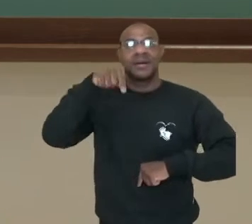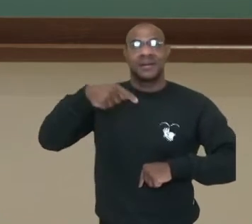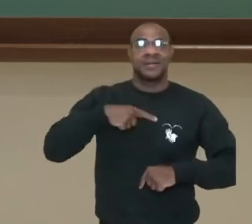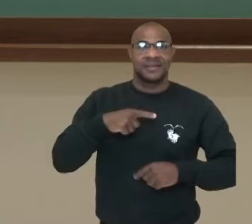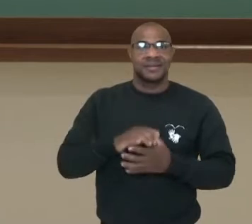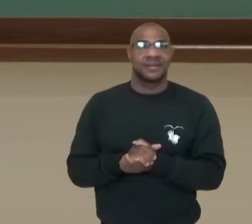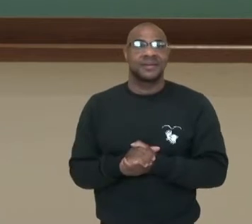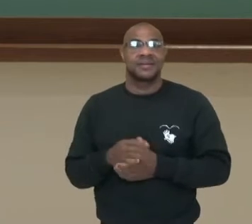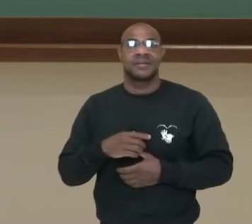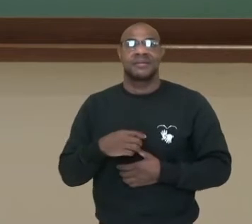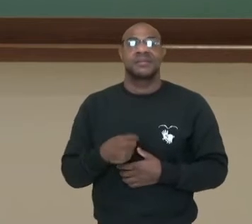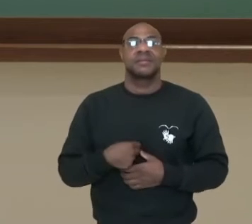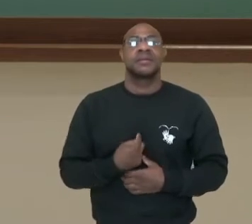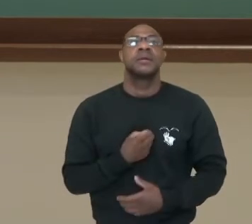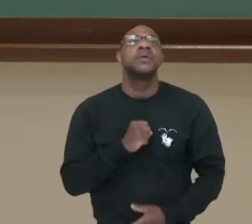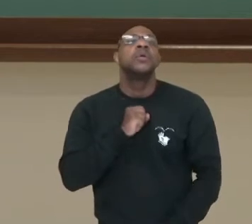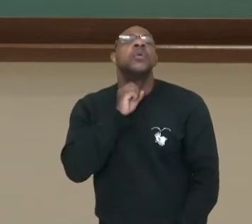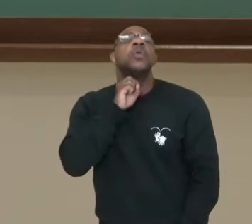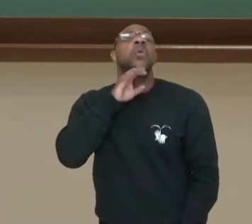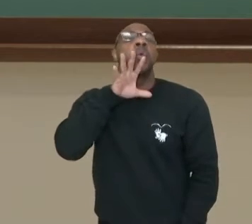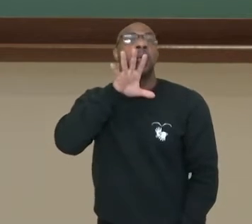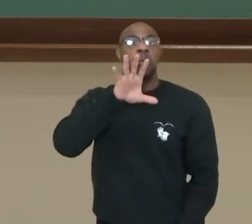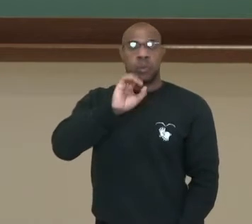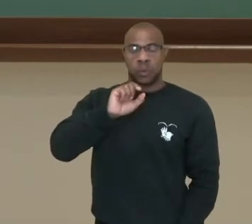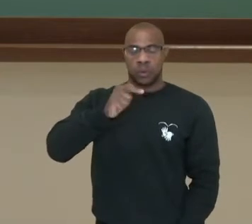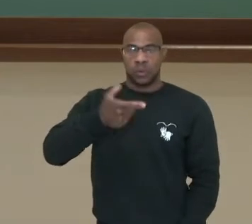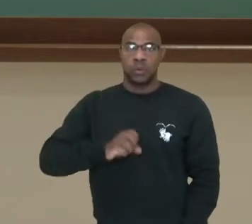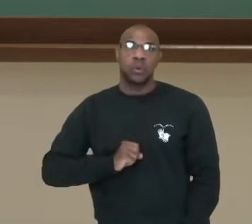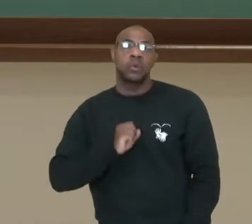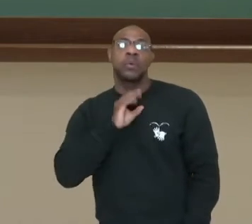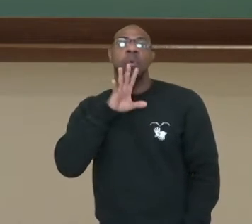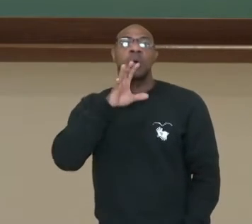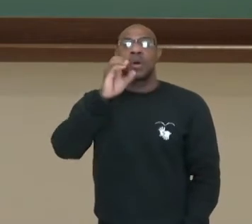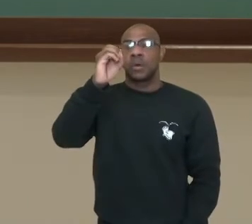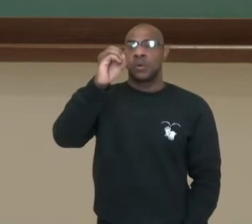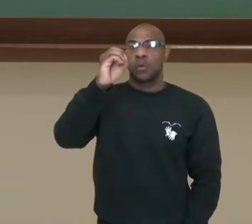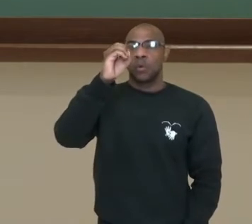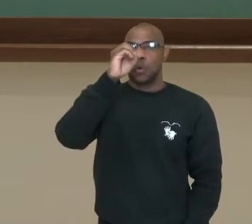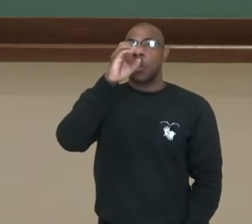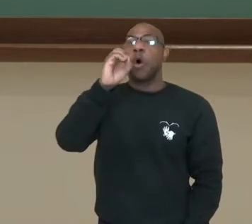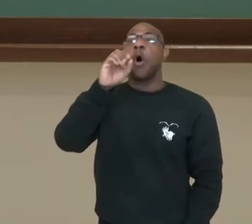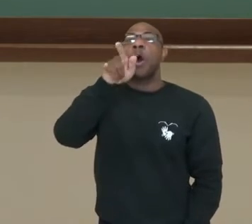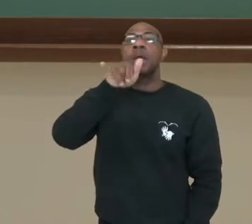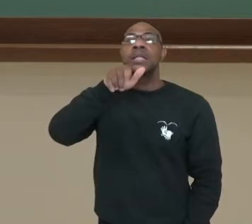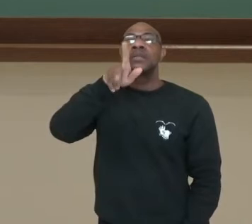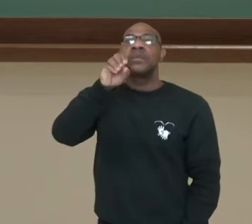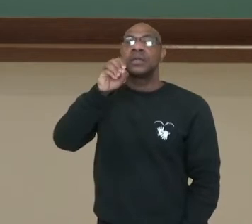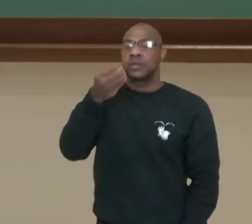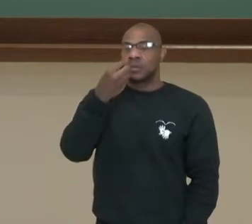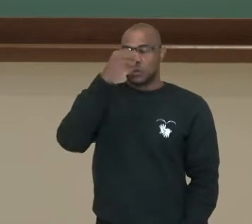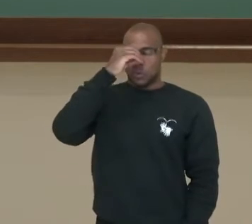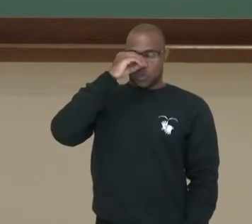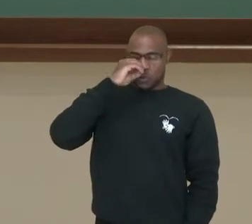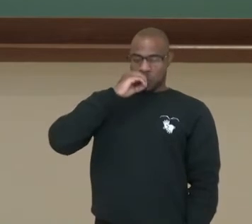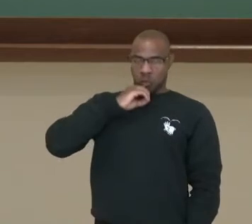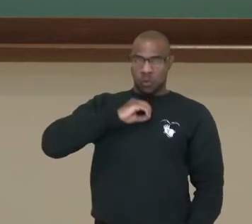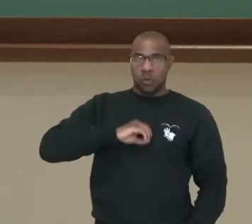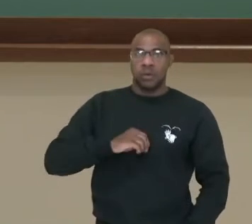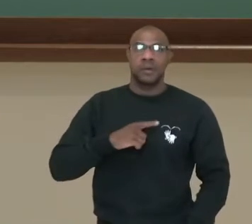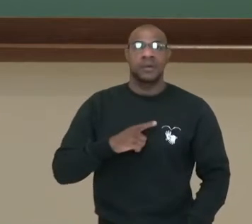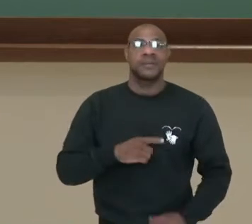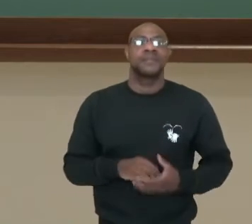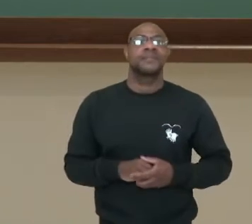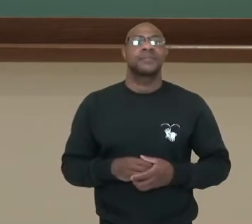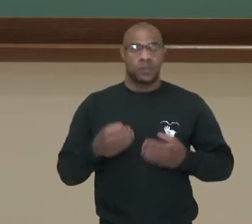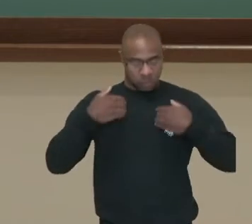da expiração, quando a gente solta o ar, e o oxigênio vai seguir o seu caminho para o coração e depois para